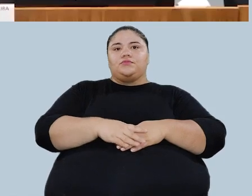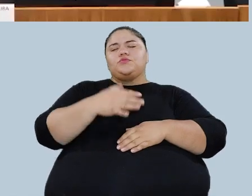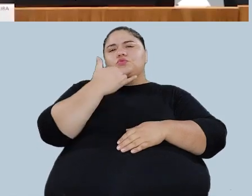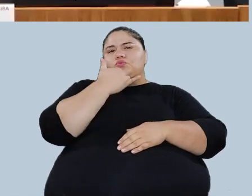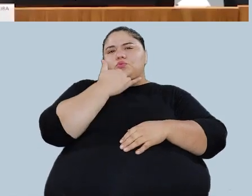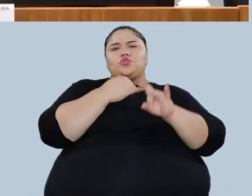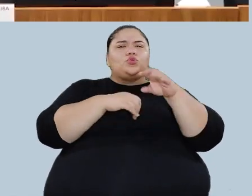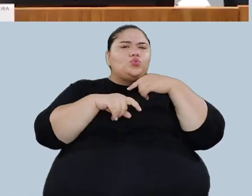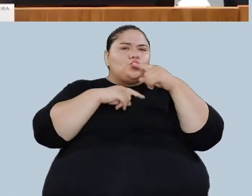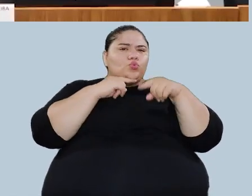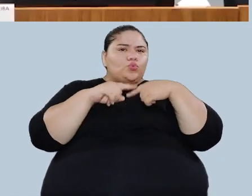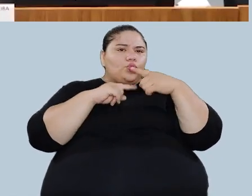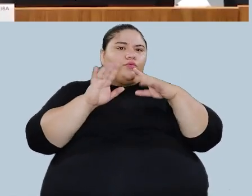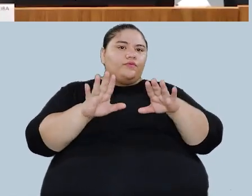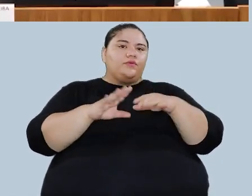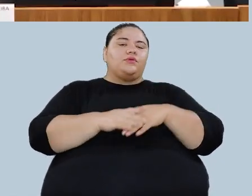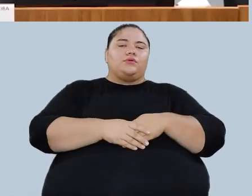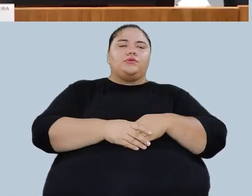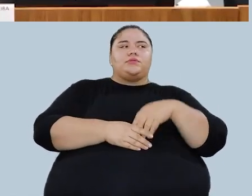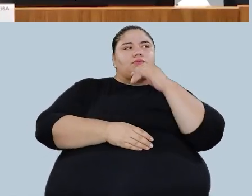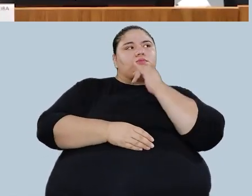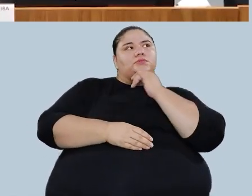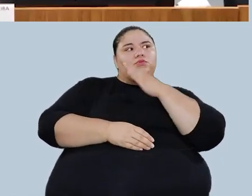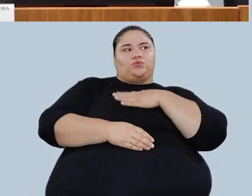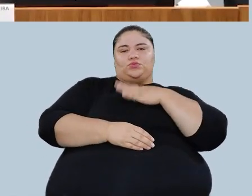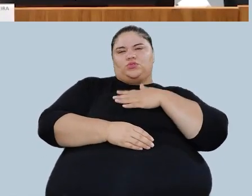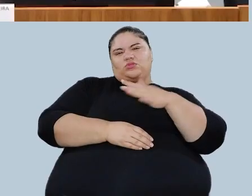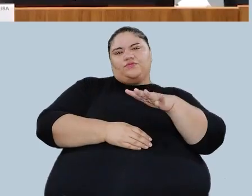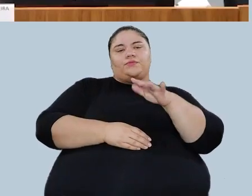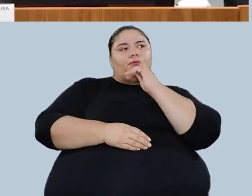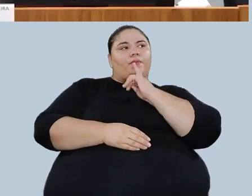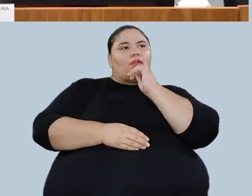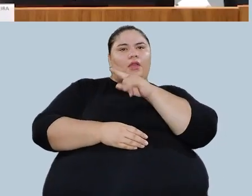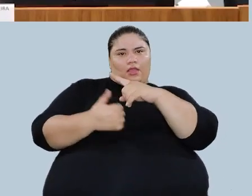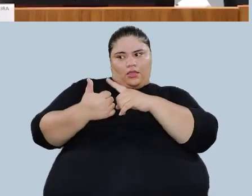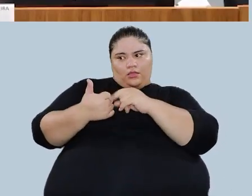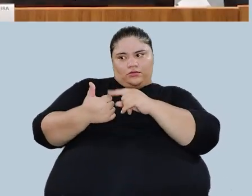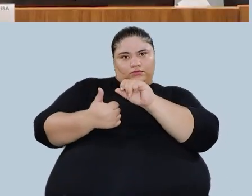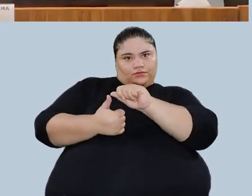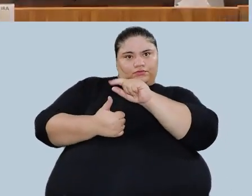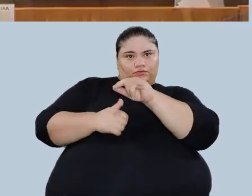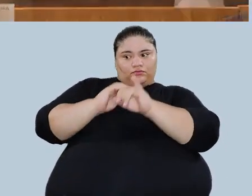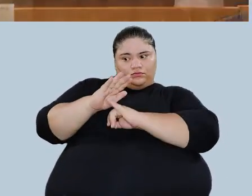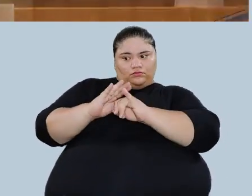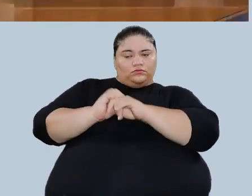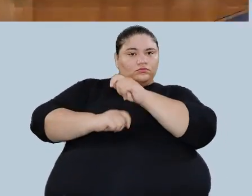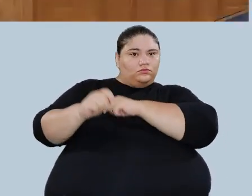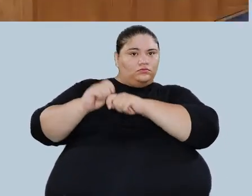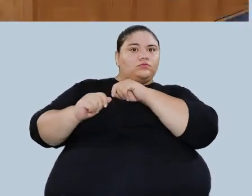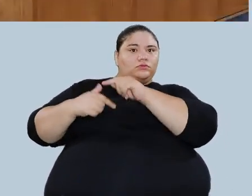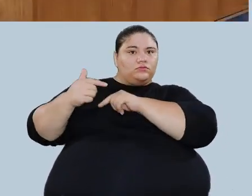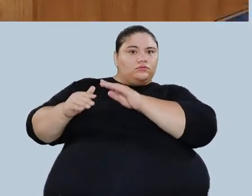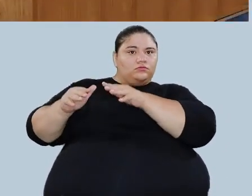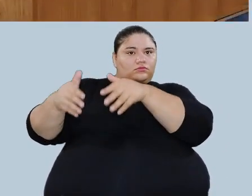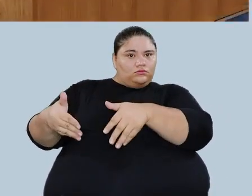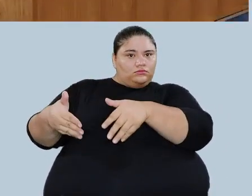dúvida aqui que talvez seja não somente minha. Então, de acordo com esse artigo, a instituição financeira, ela atua na